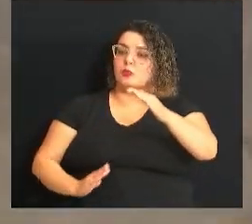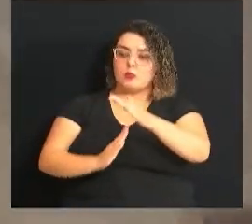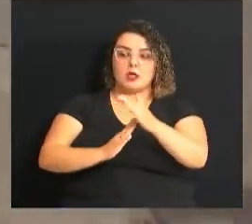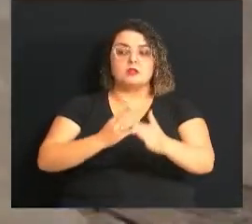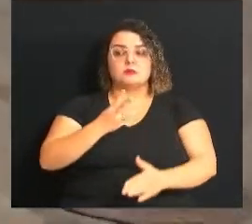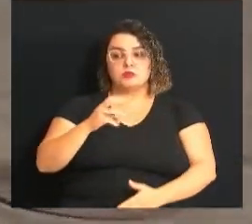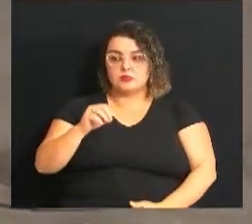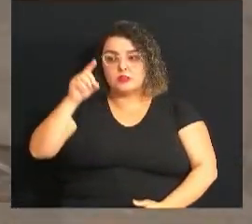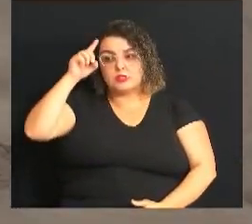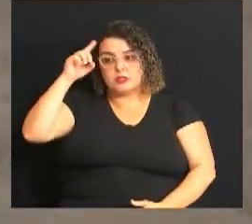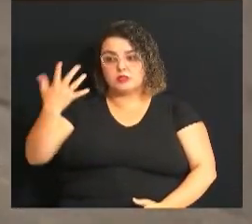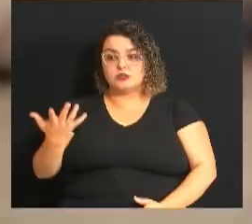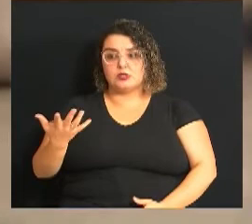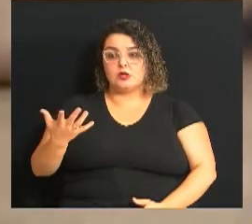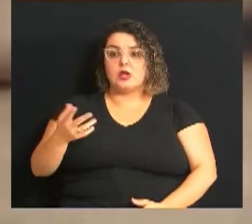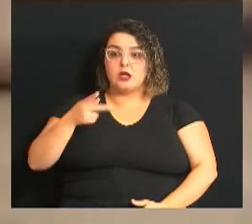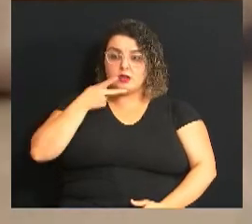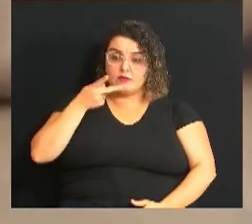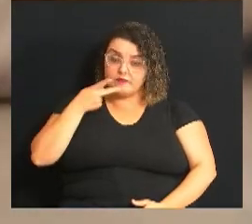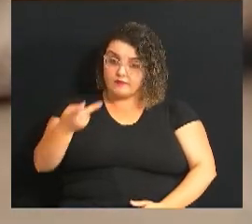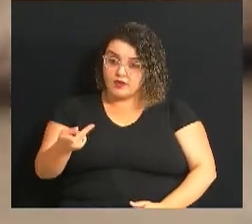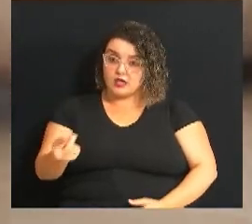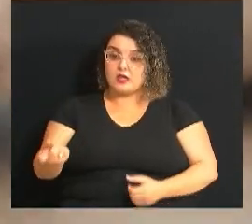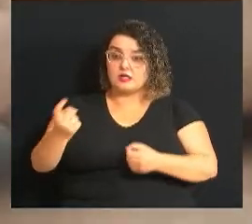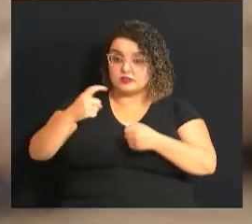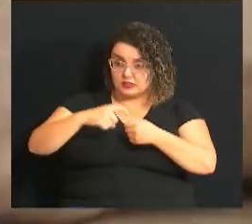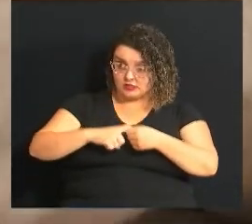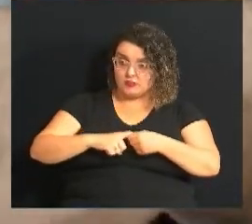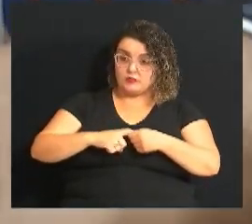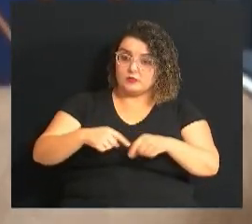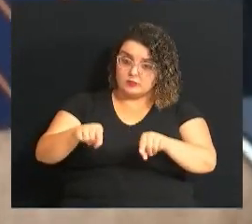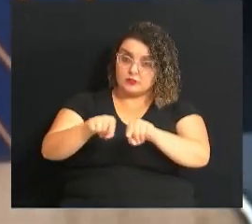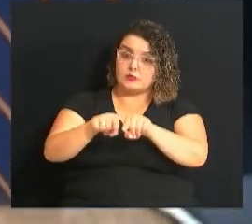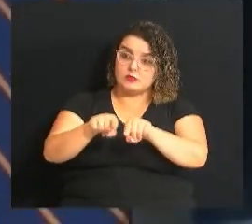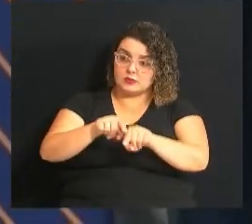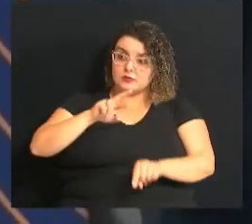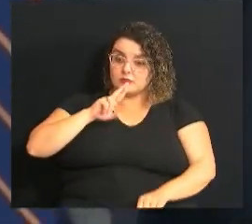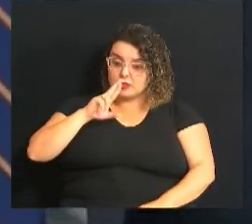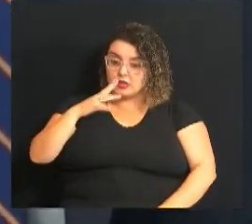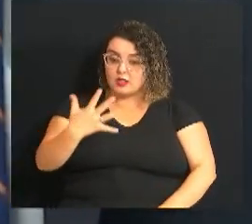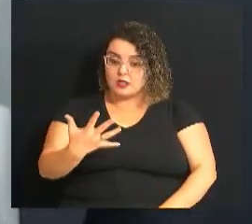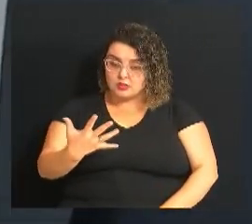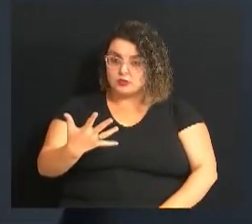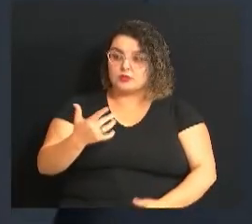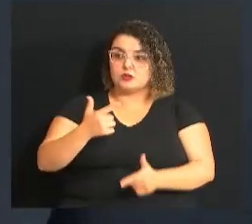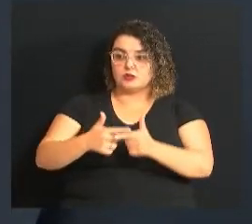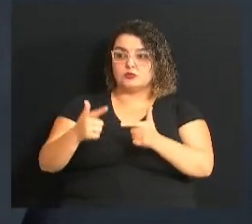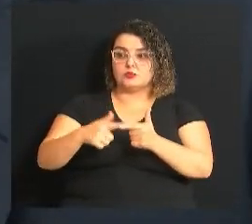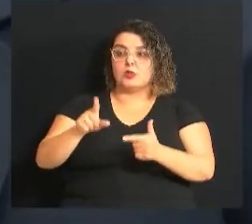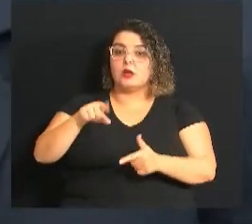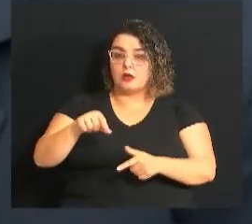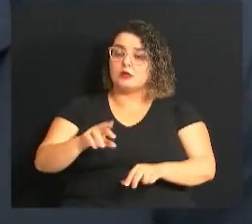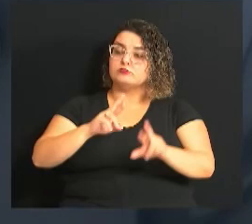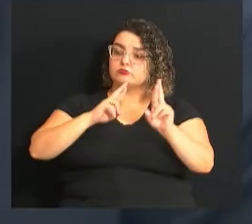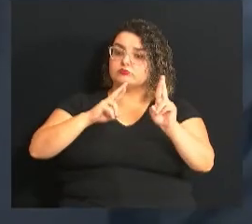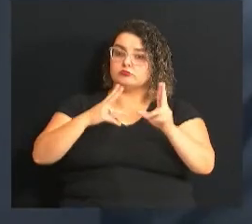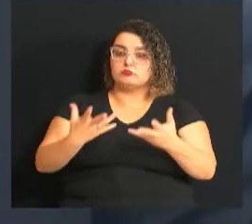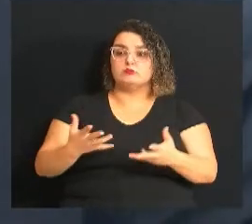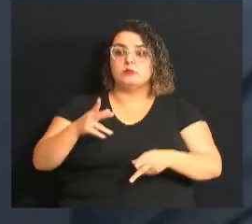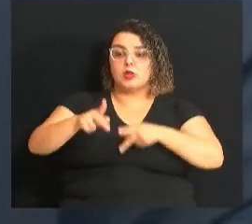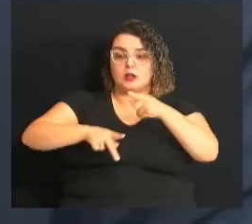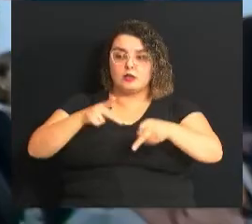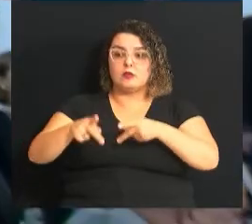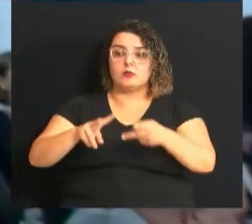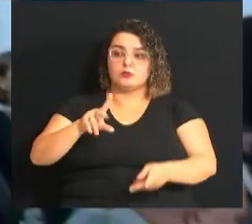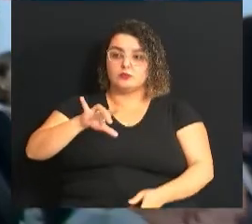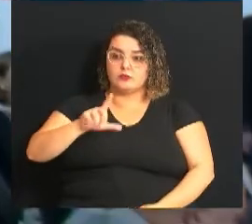dias. E frisa que esse retorno, bem como a resolução do problema, é muito esperado pela população do Vila